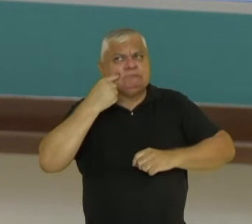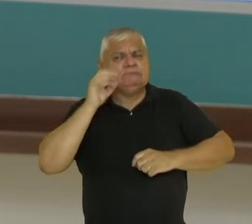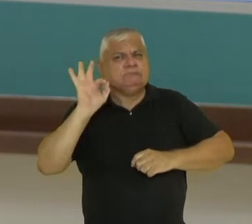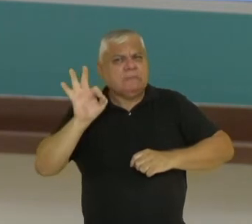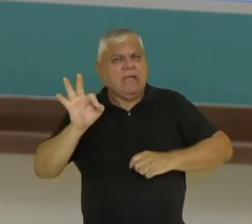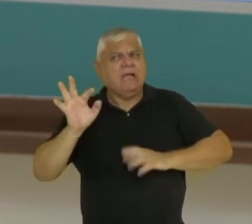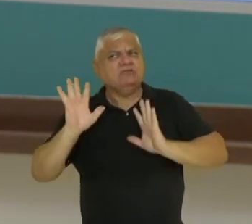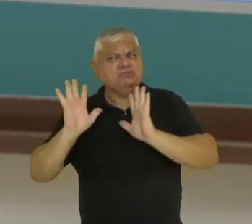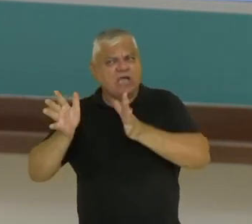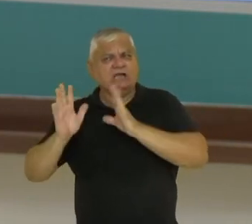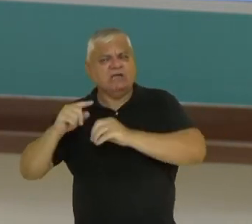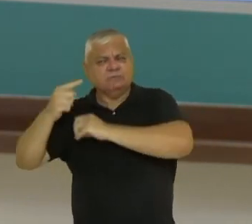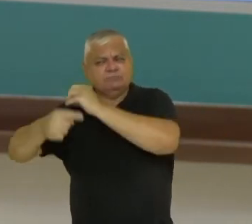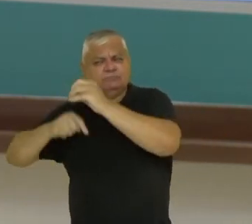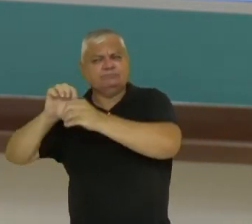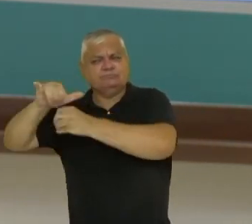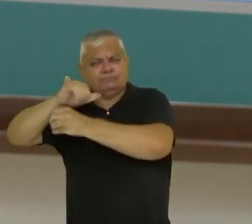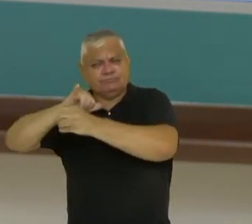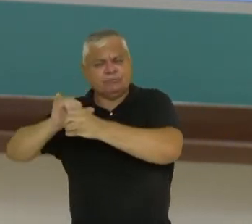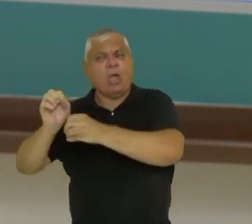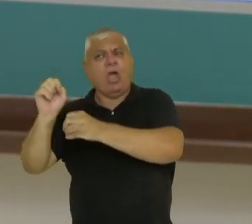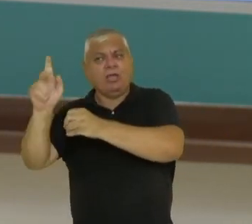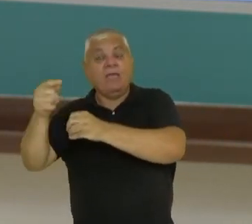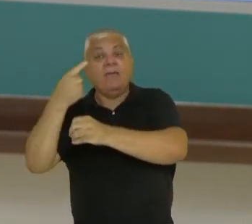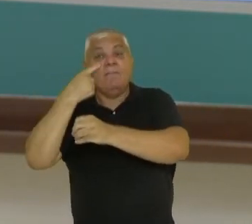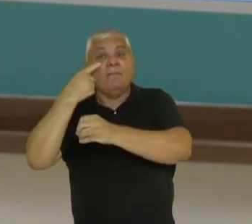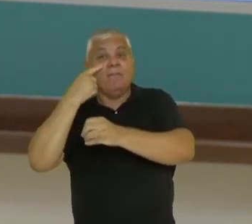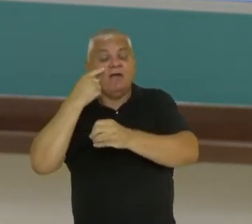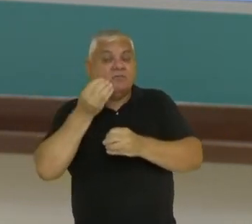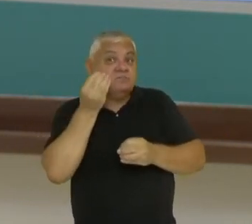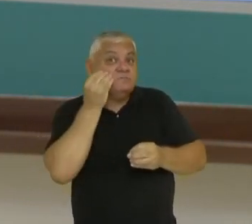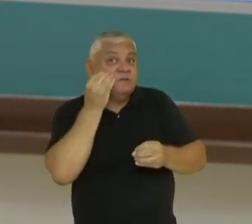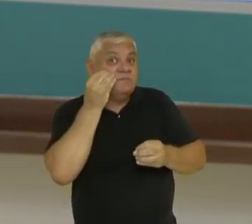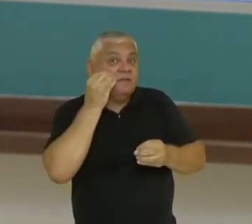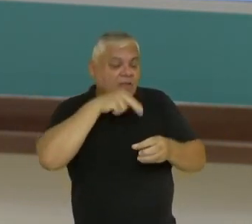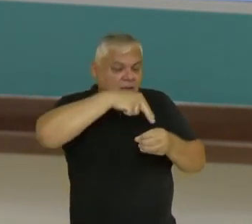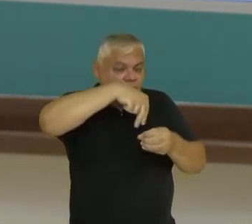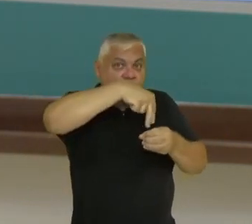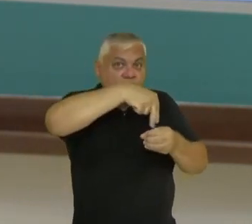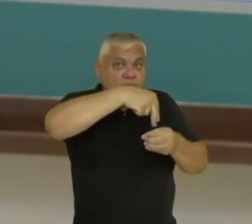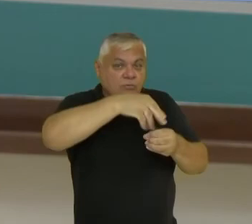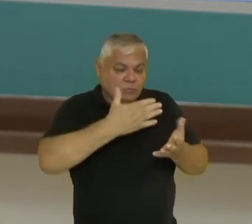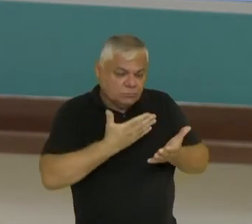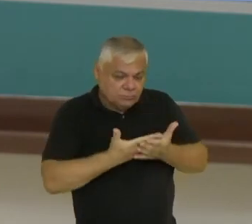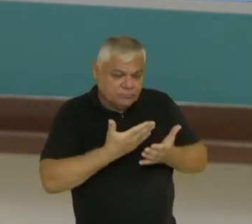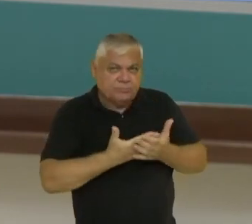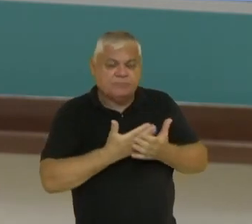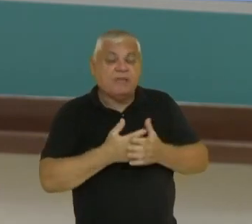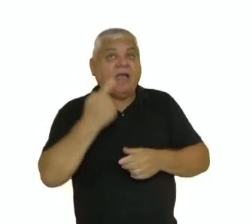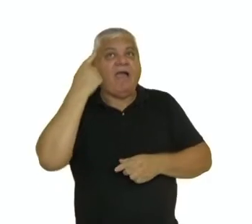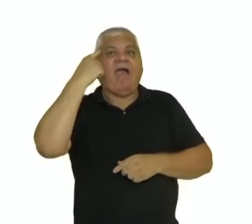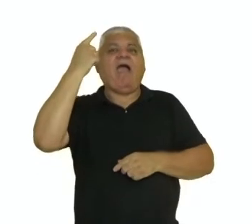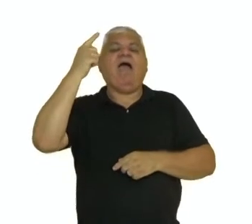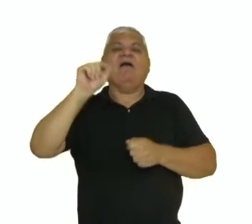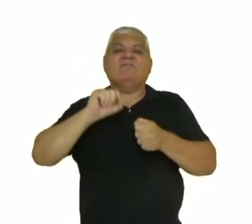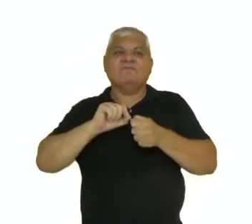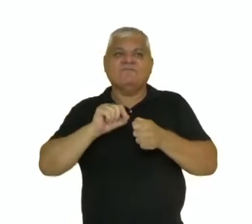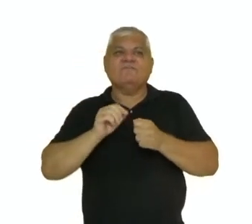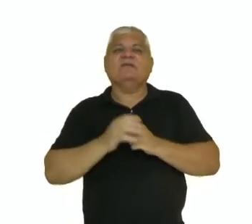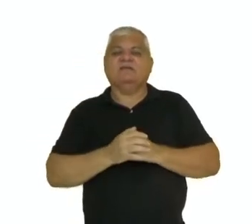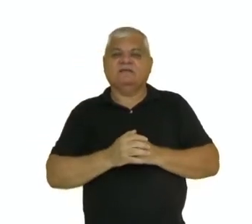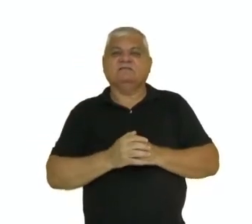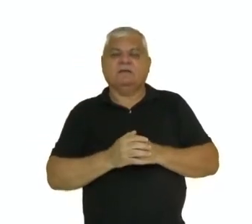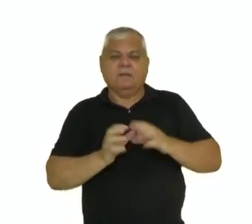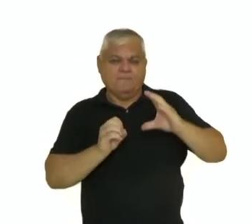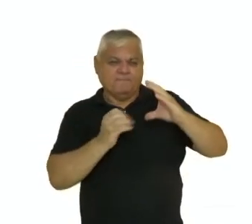atômico, e foi fazer um experimento para tentar observar aí o núcleo do átomo. Aí o experimento dele era esse aqui, ó. Consistia em